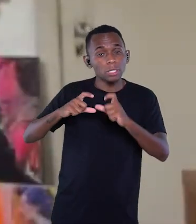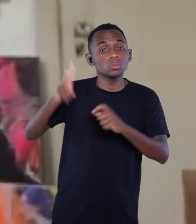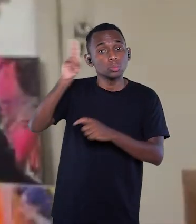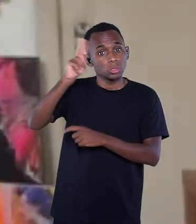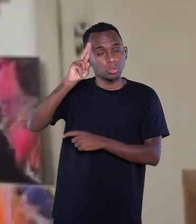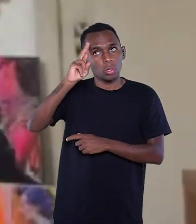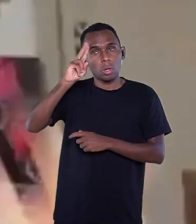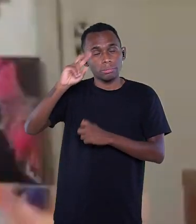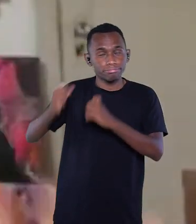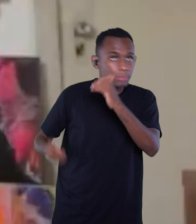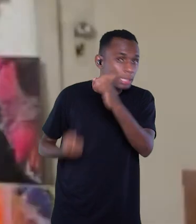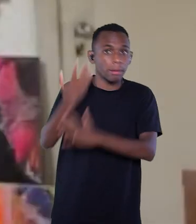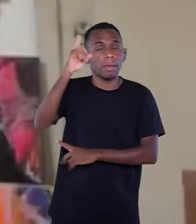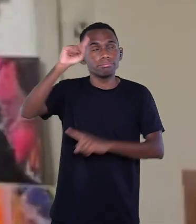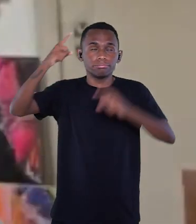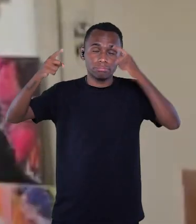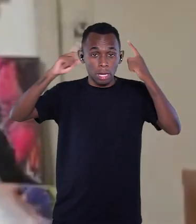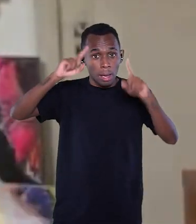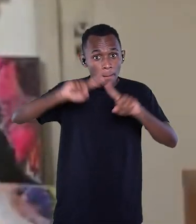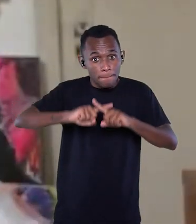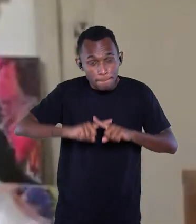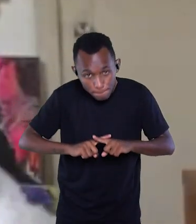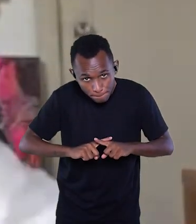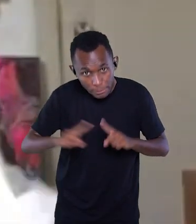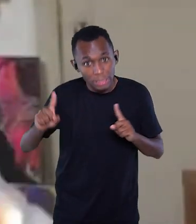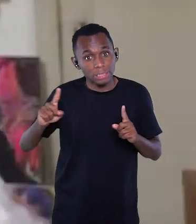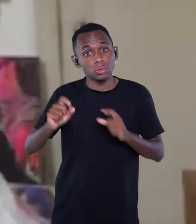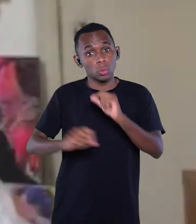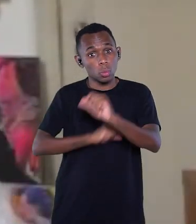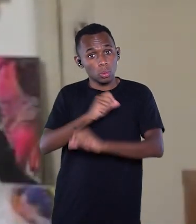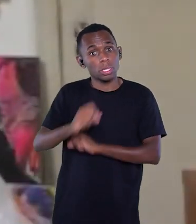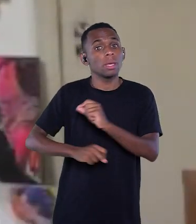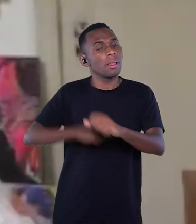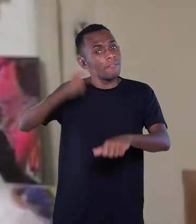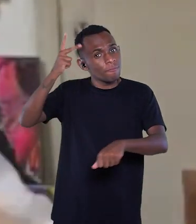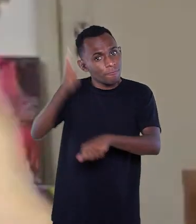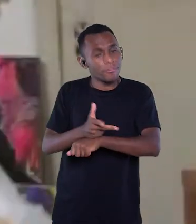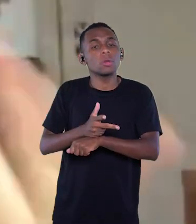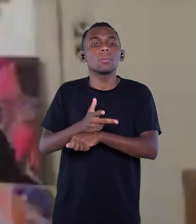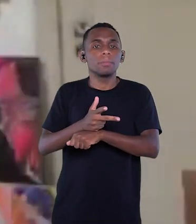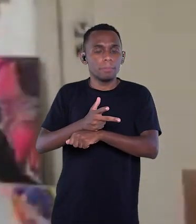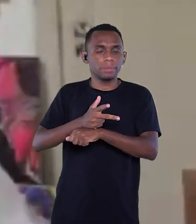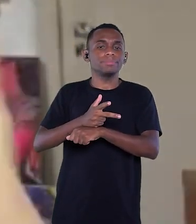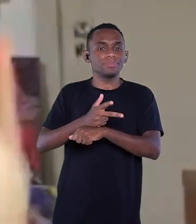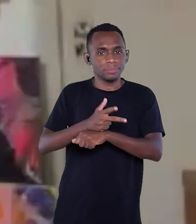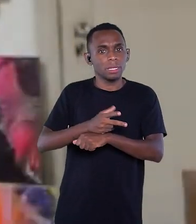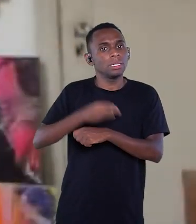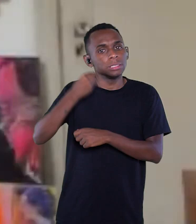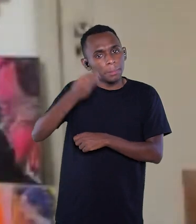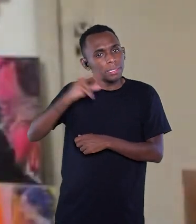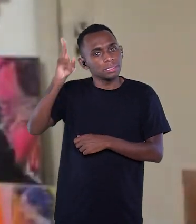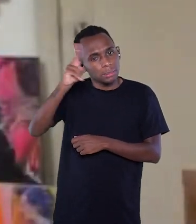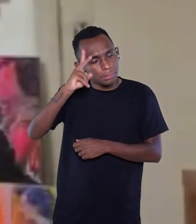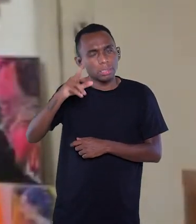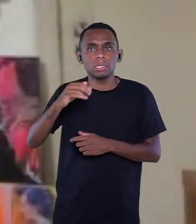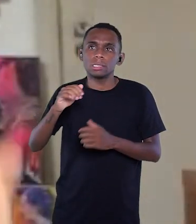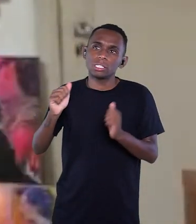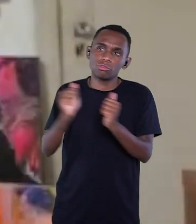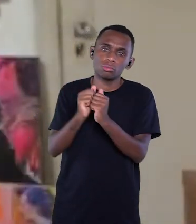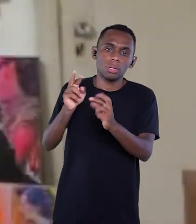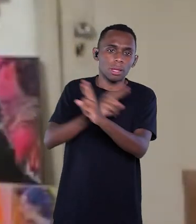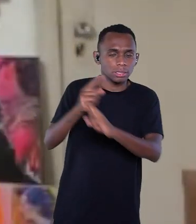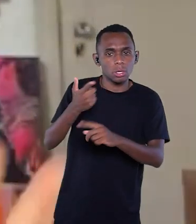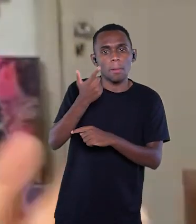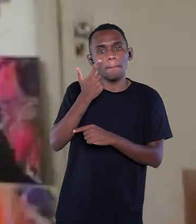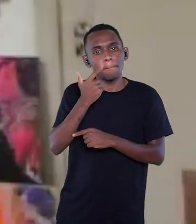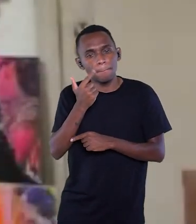de ficção. E nesse caso, não. Ela documenta a história dela, a história real dela, a história sobre o pai dela, sobre a